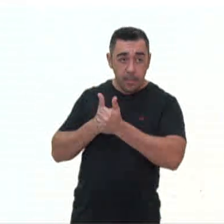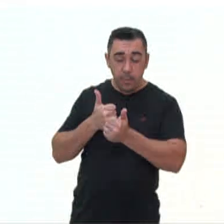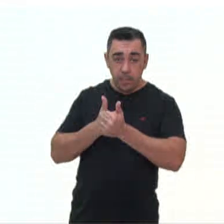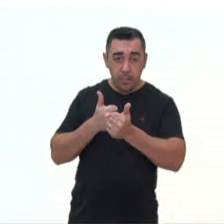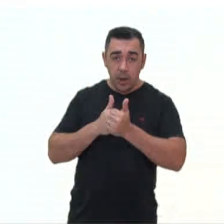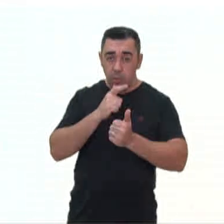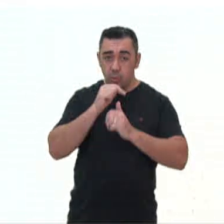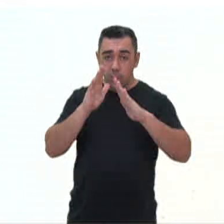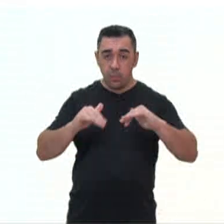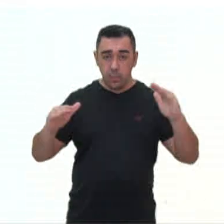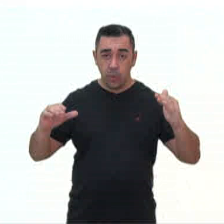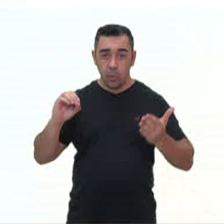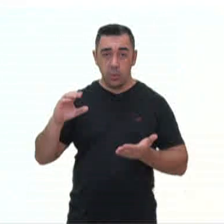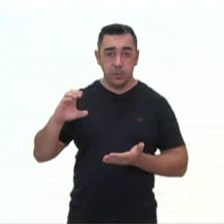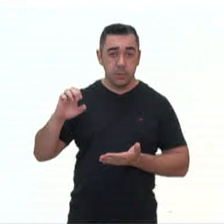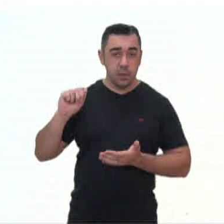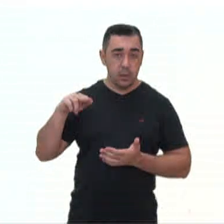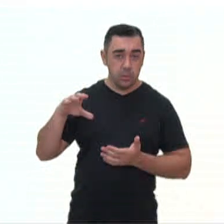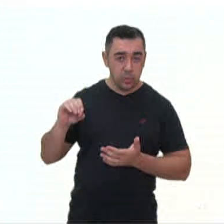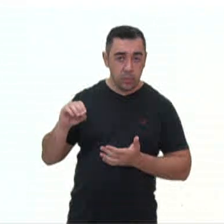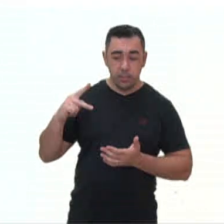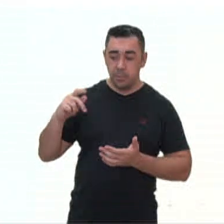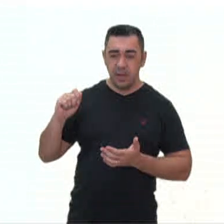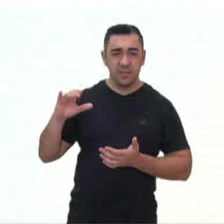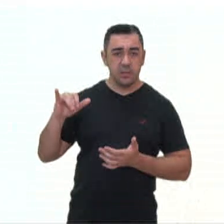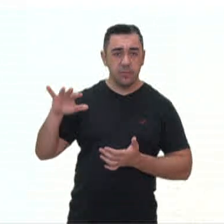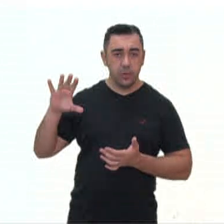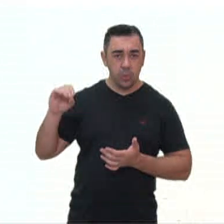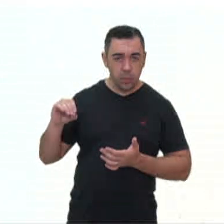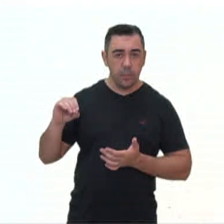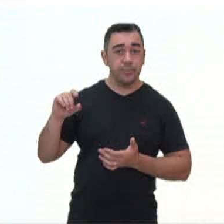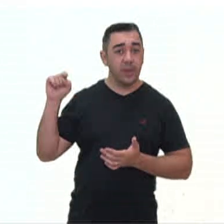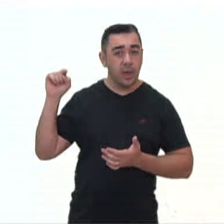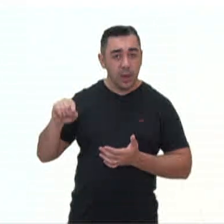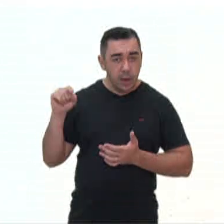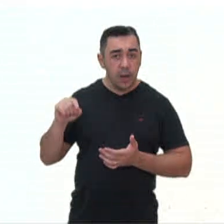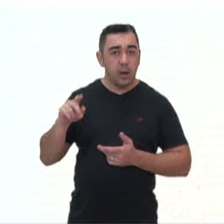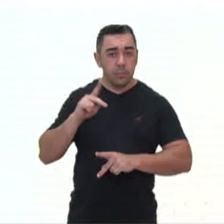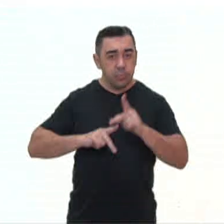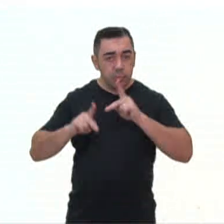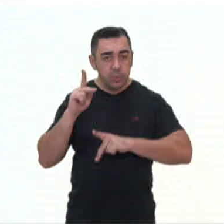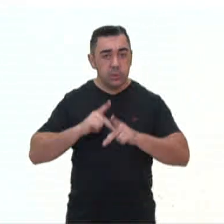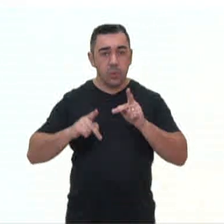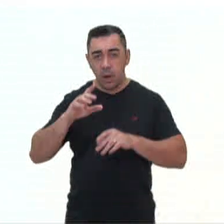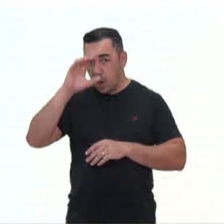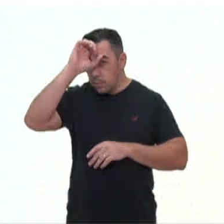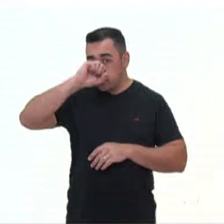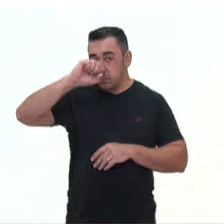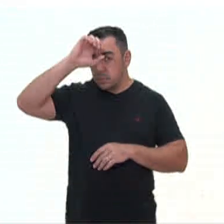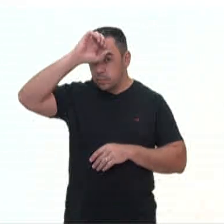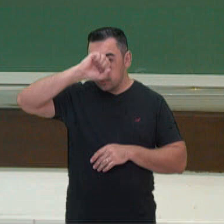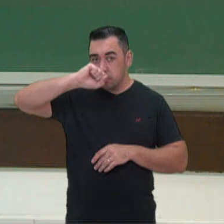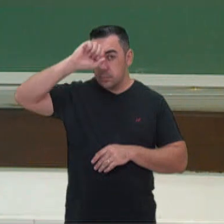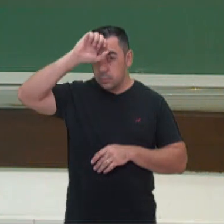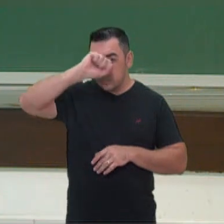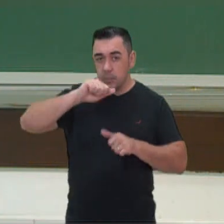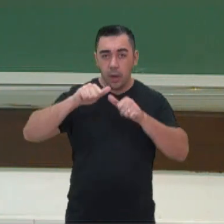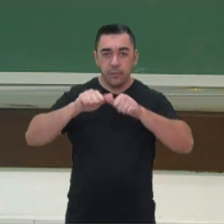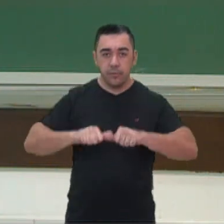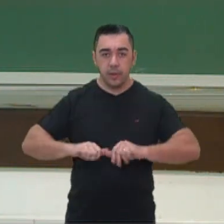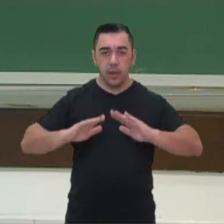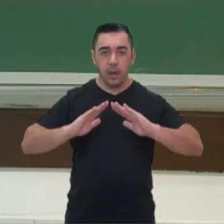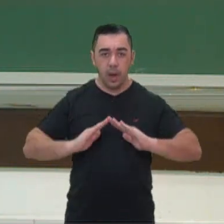Pacífico, onde o ser humano, neste local do planeta, também aprendeu a ser